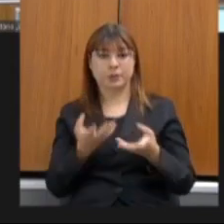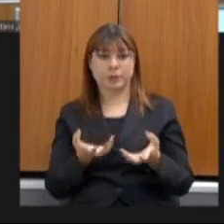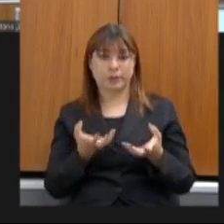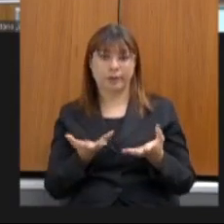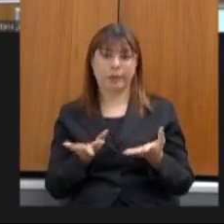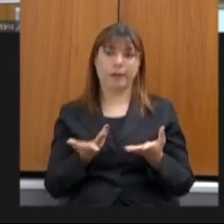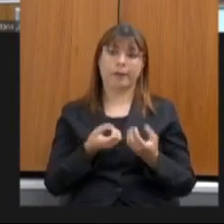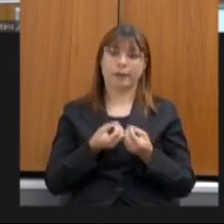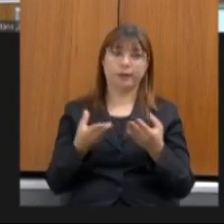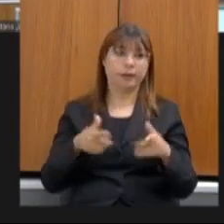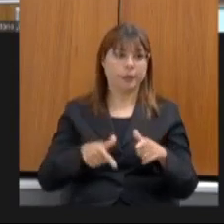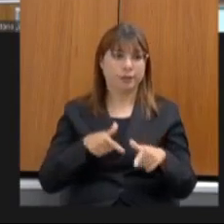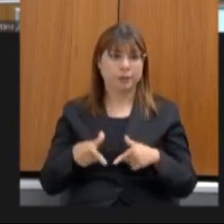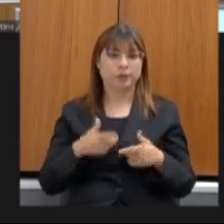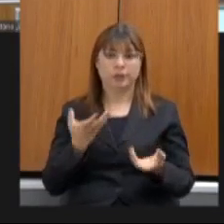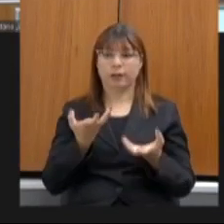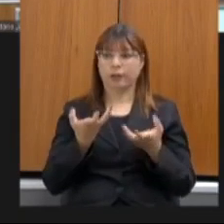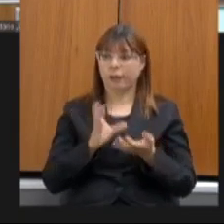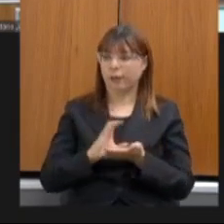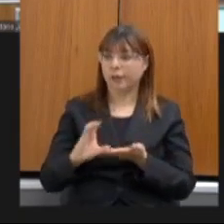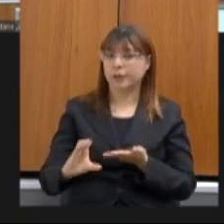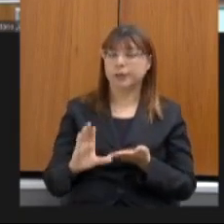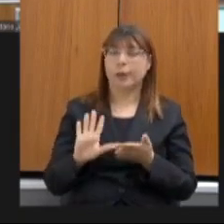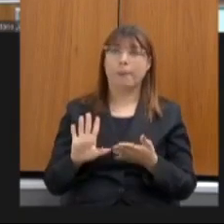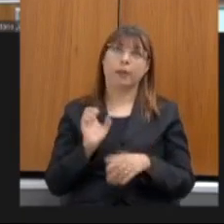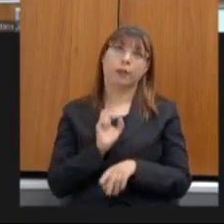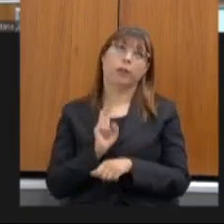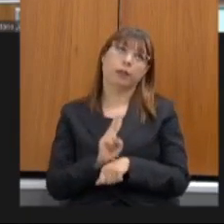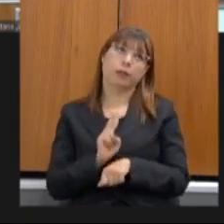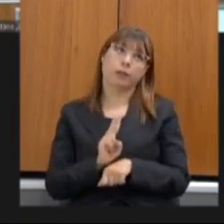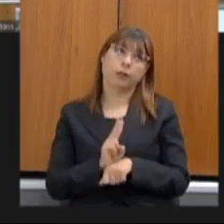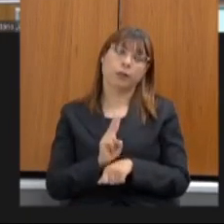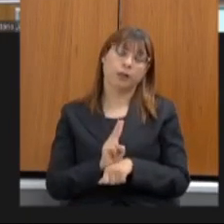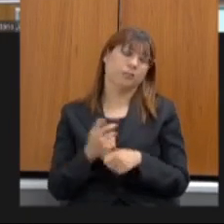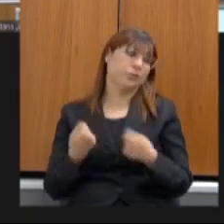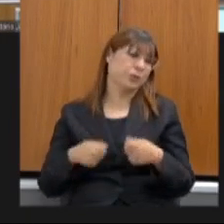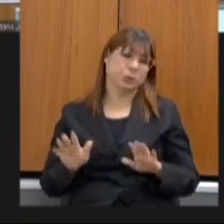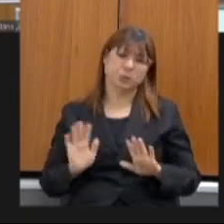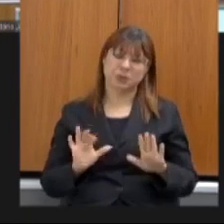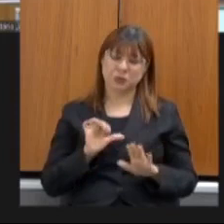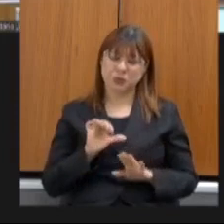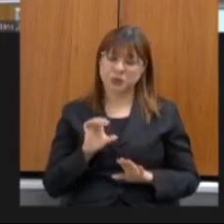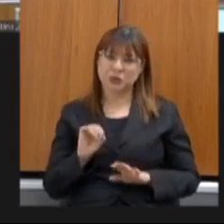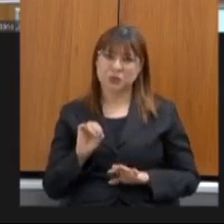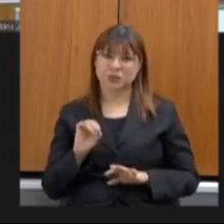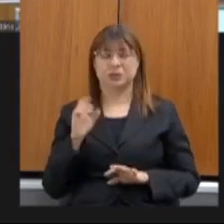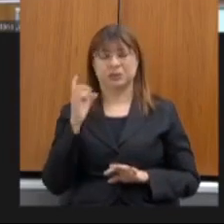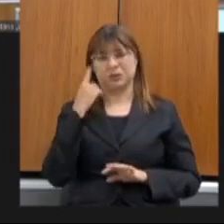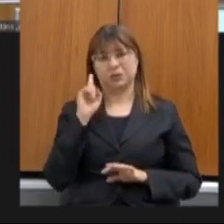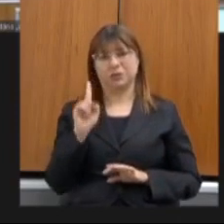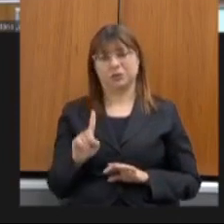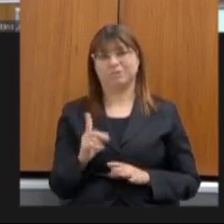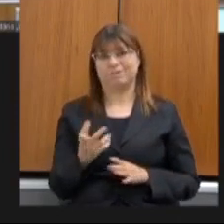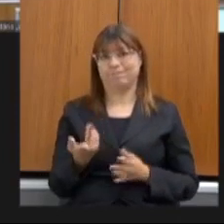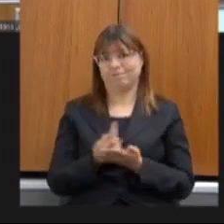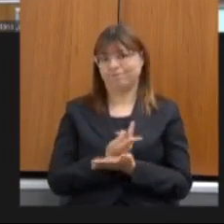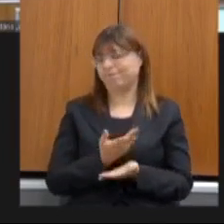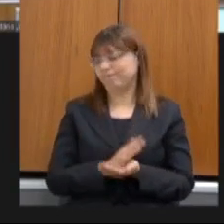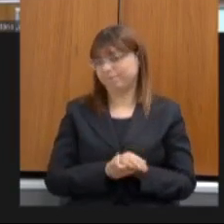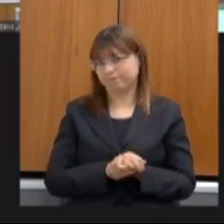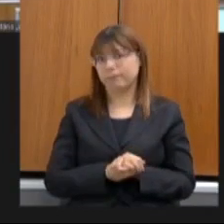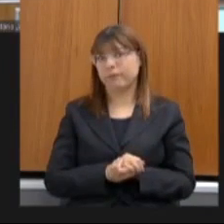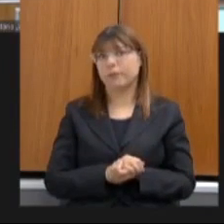gerar empregos fazer investimentos e esperar desnecessariamente 90 dias para que isso